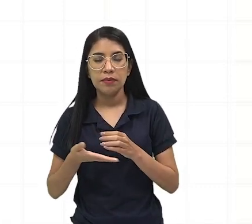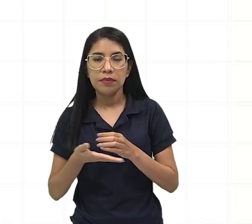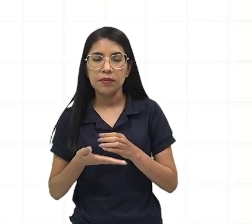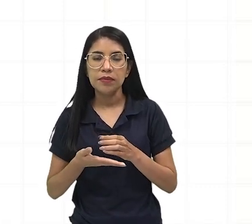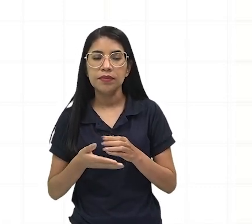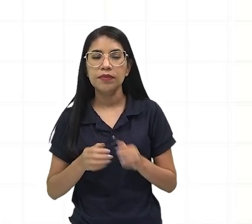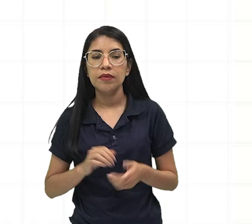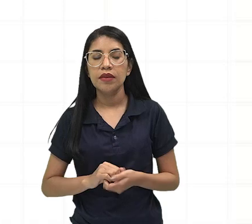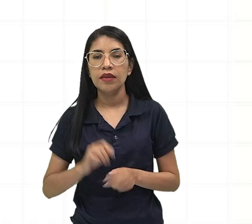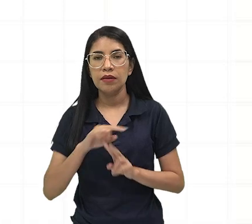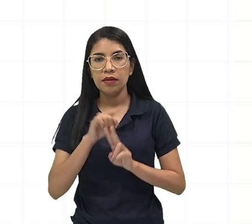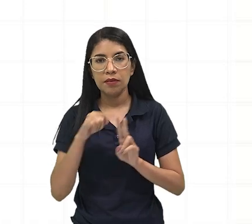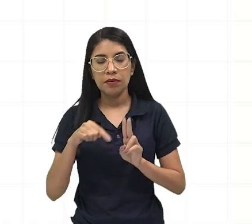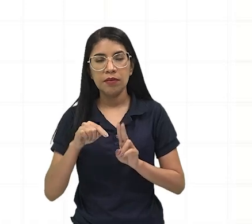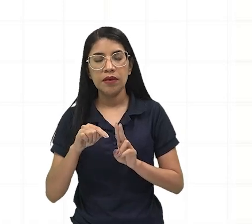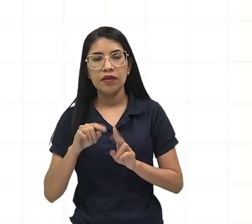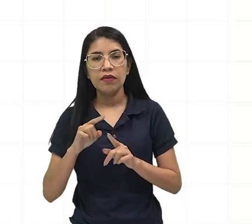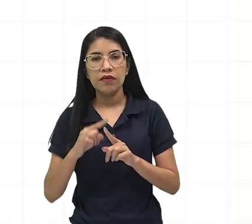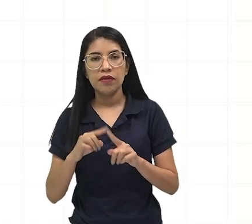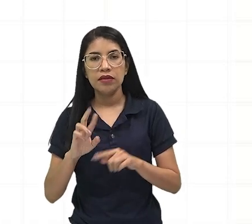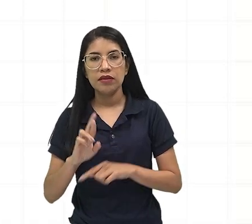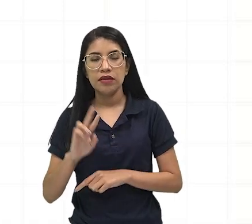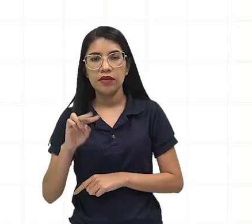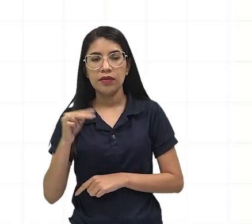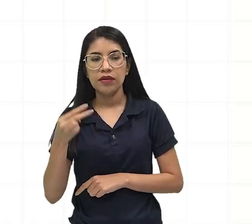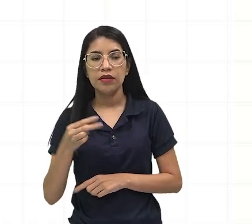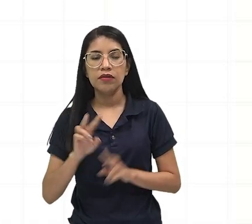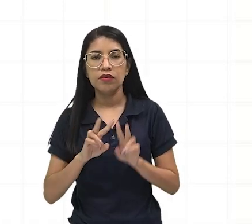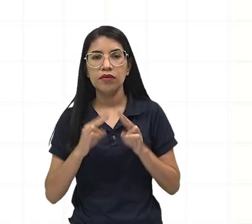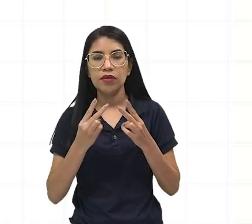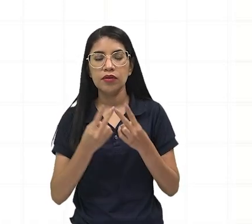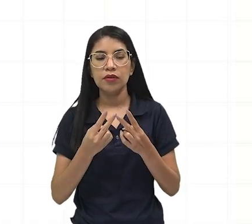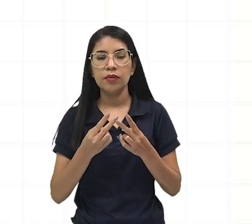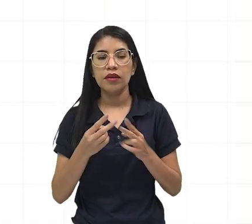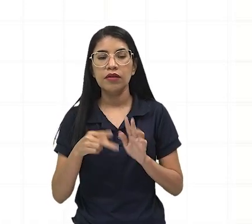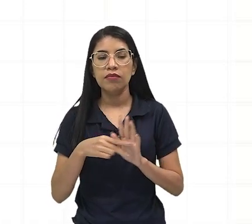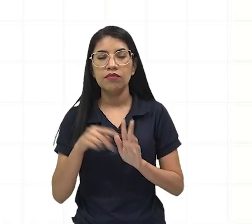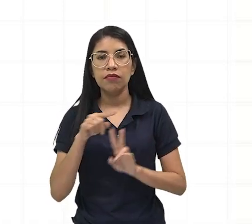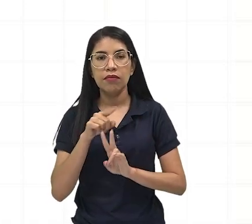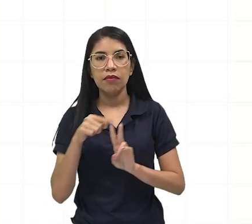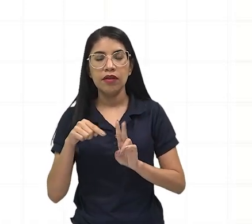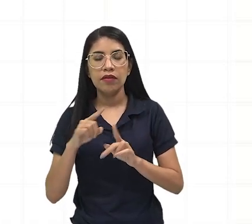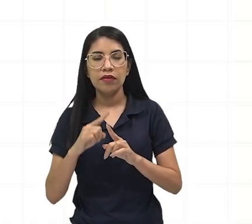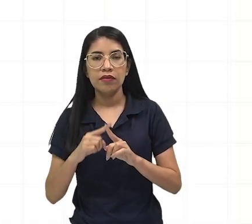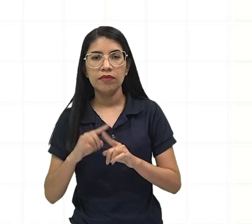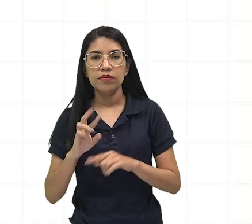vezes r ao quadrado, volume π vezes r ao quadrado vezes h.